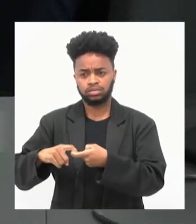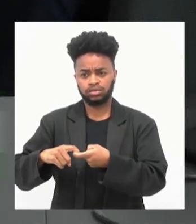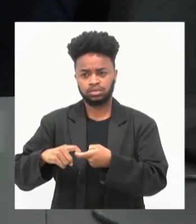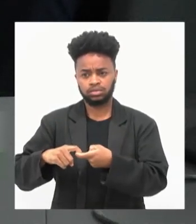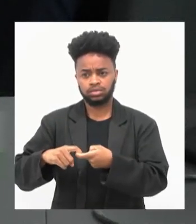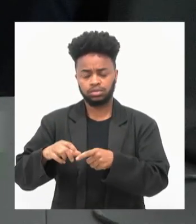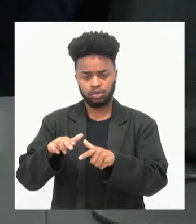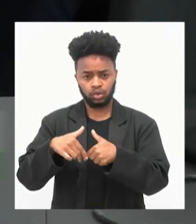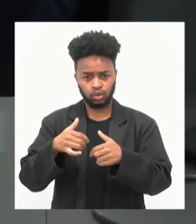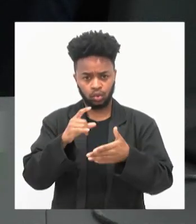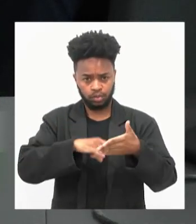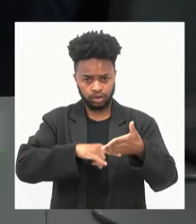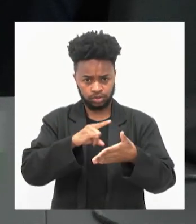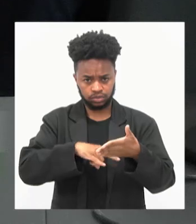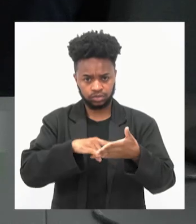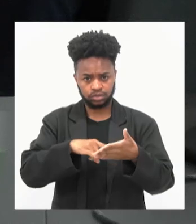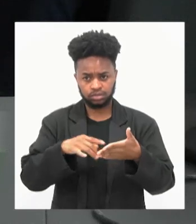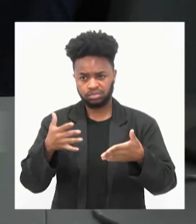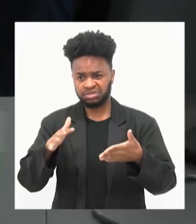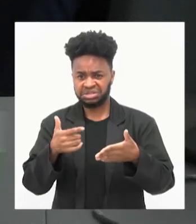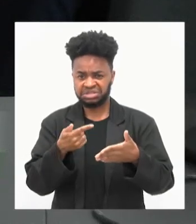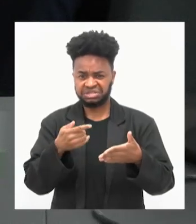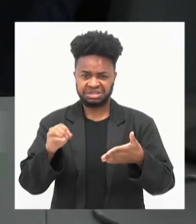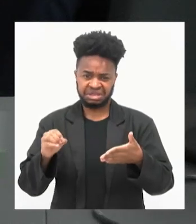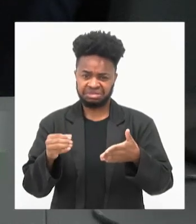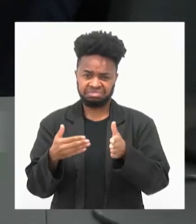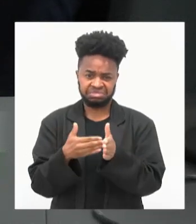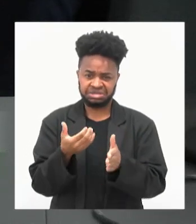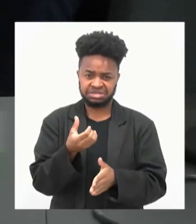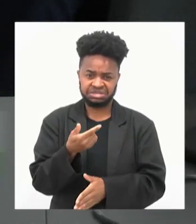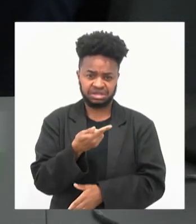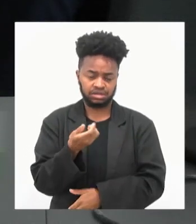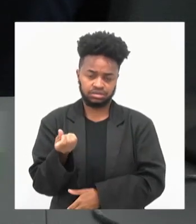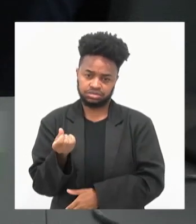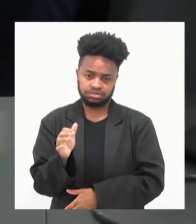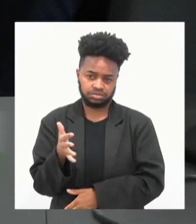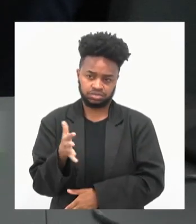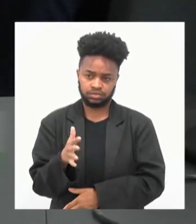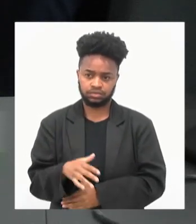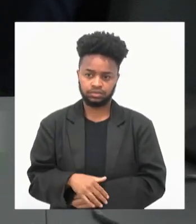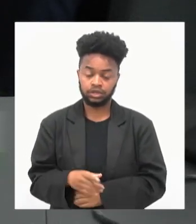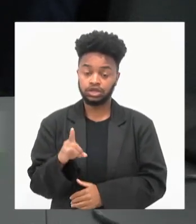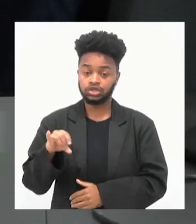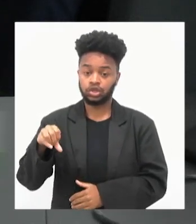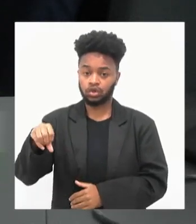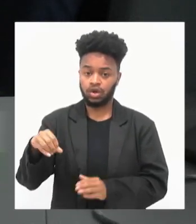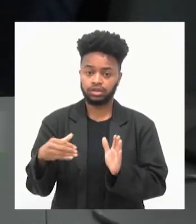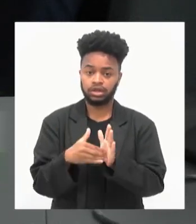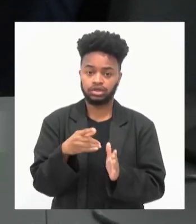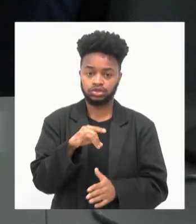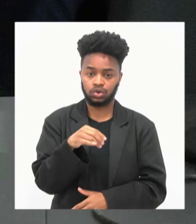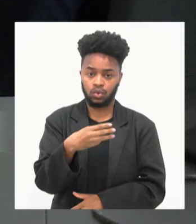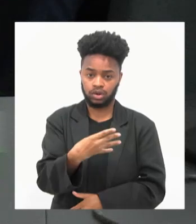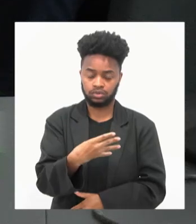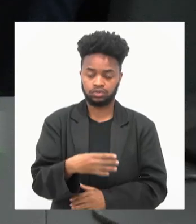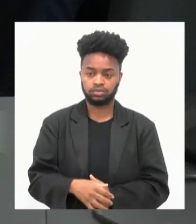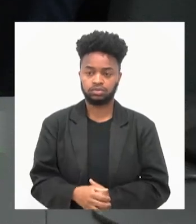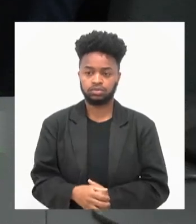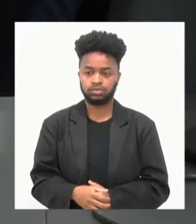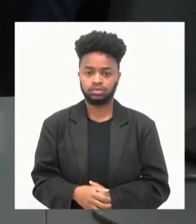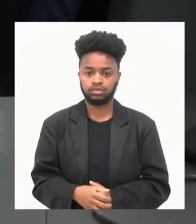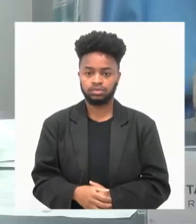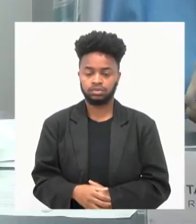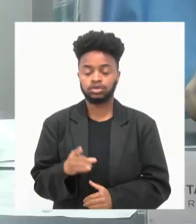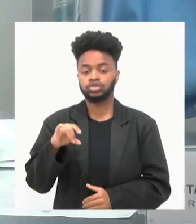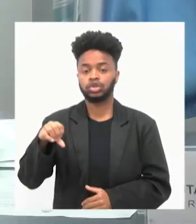fala, né? Isso. De apreensão de documentos. 70 a 76. 70. Então a operação Do tá dia mais 9 ao focada dia em moto. 30. Está focado em moto. Tá, e do dia 9 ao